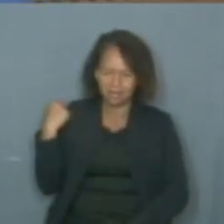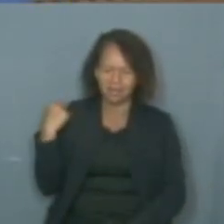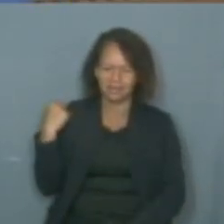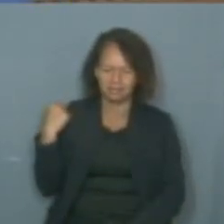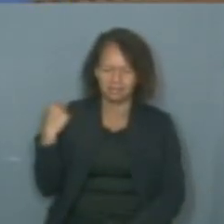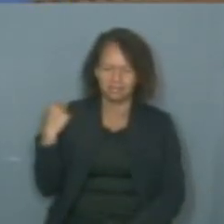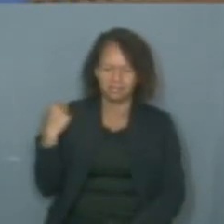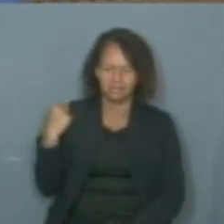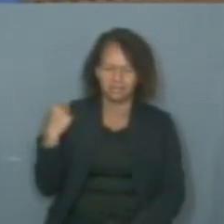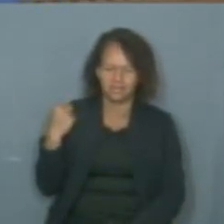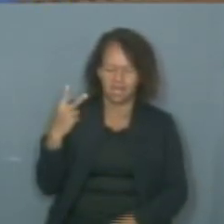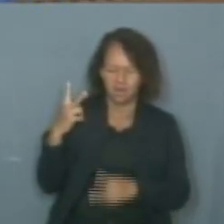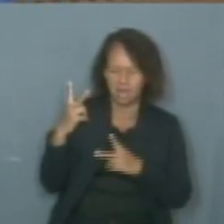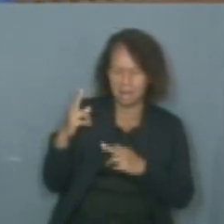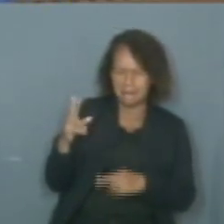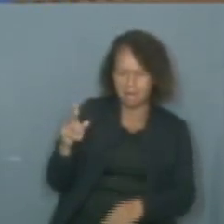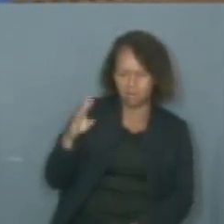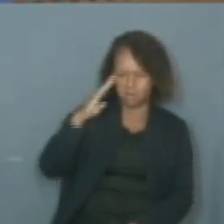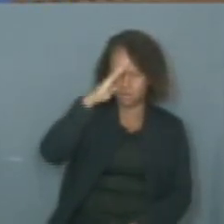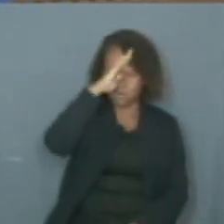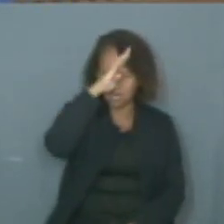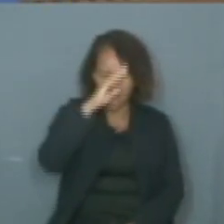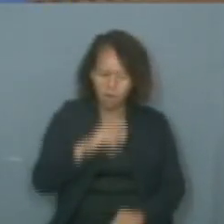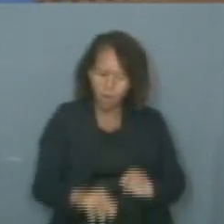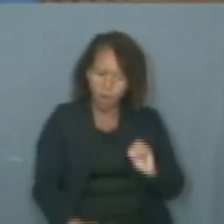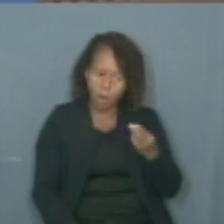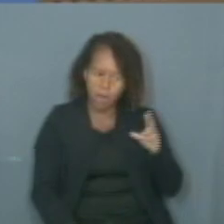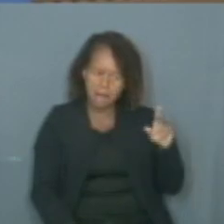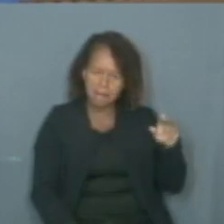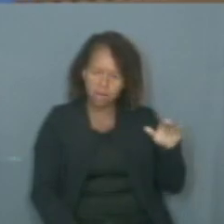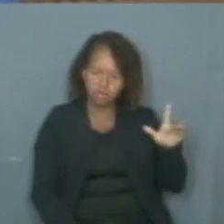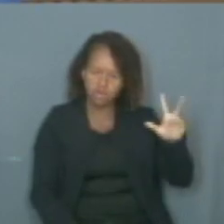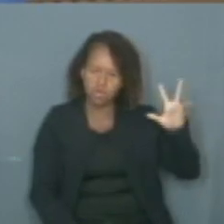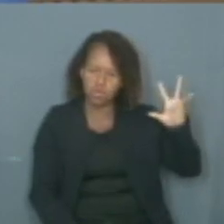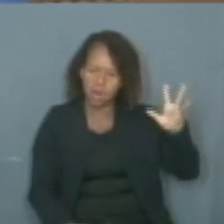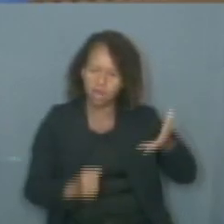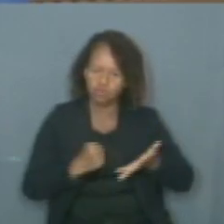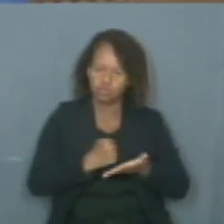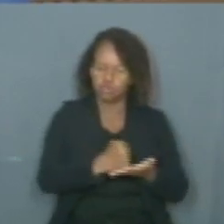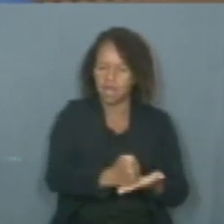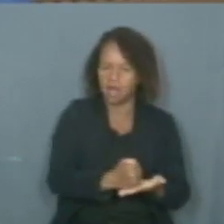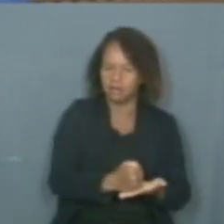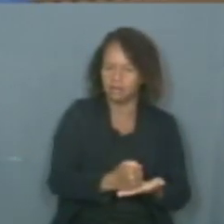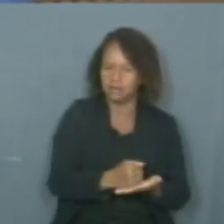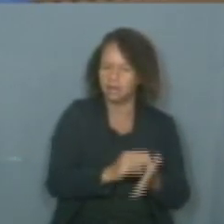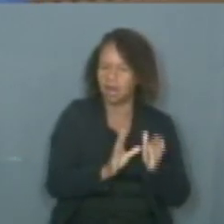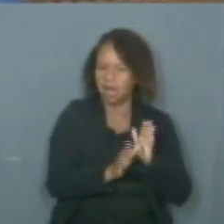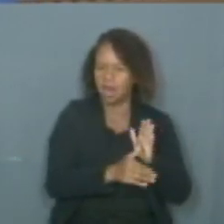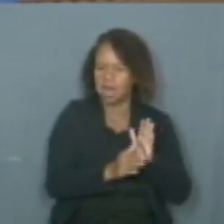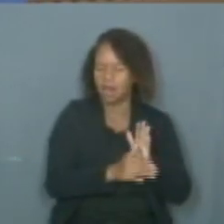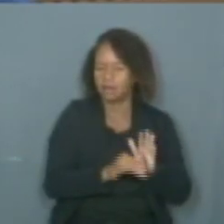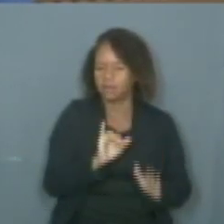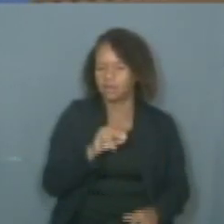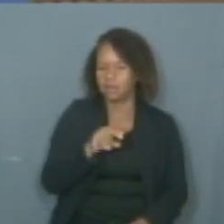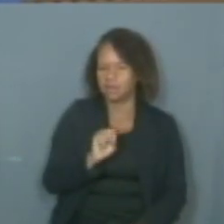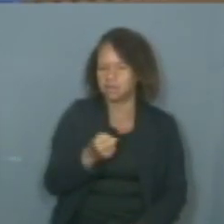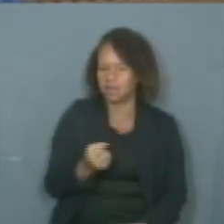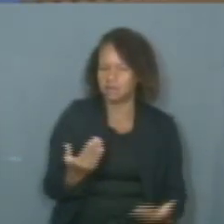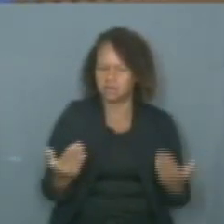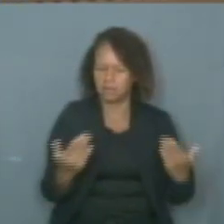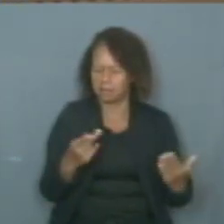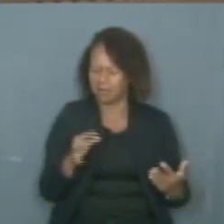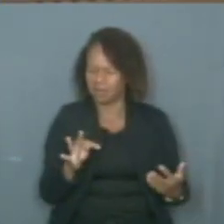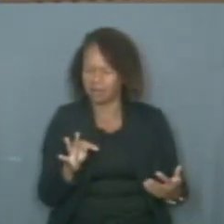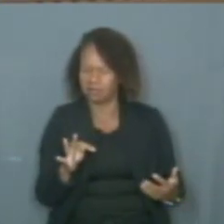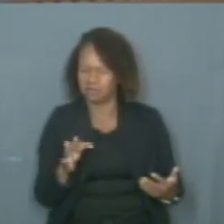Era o irmão do Bolsonaro ou era o irmão do Lula beneficiado nesse esquema todo do INSS. Será que coincidência o PT não